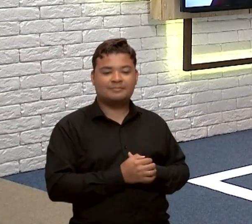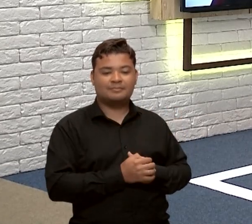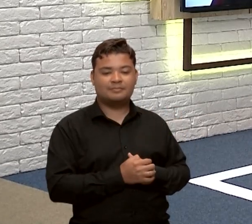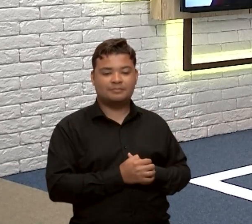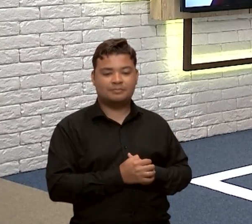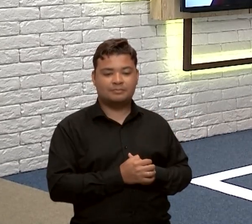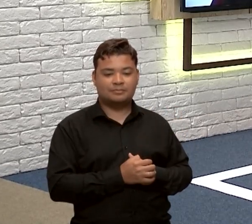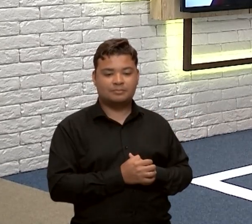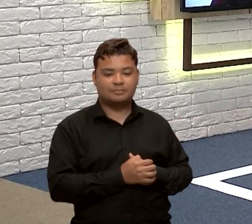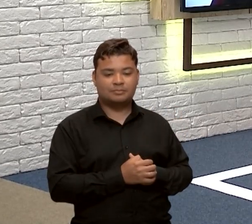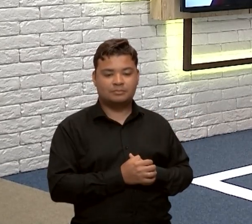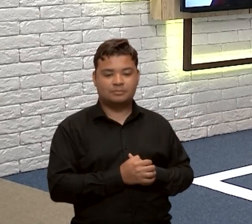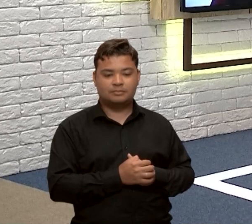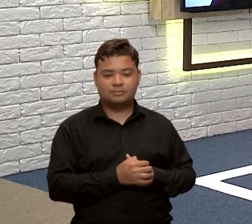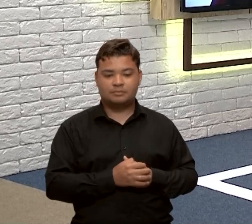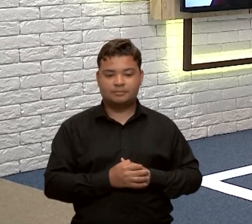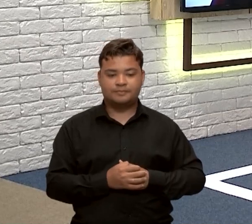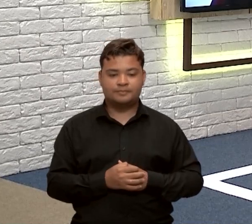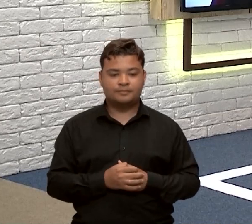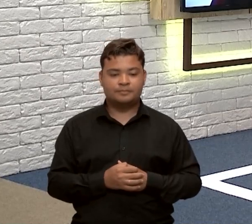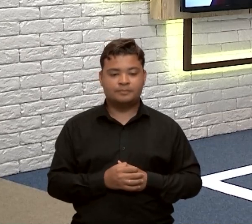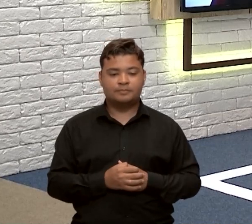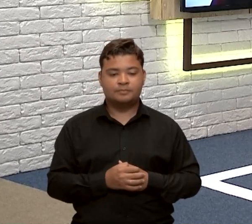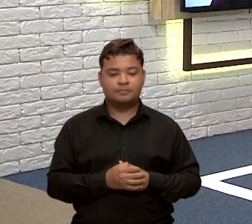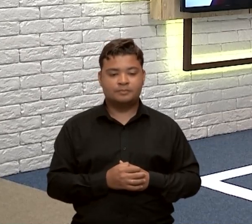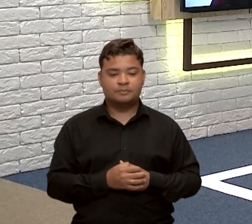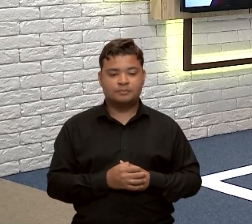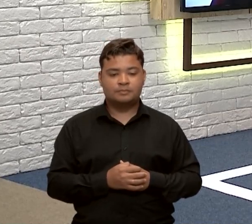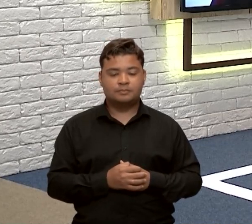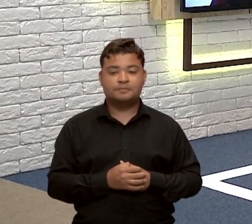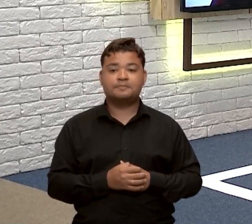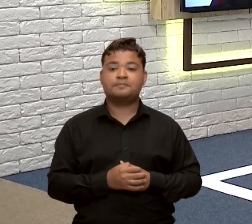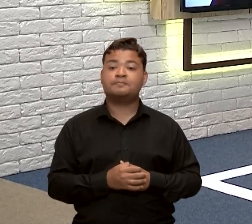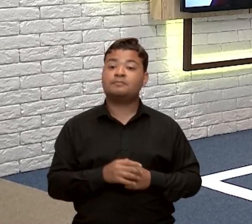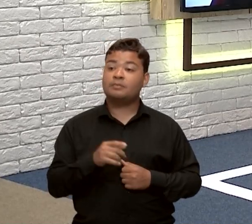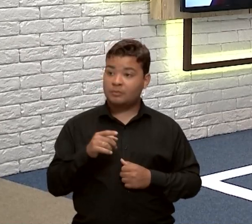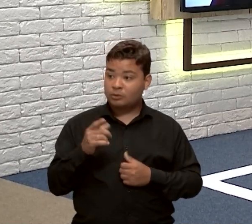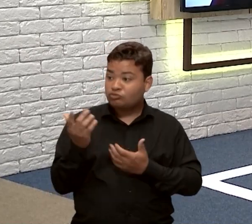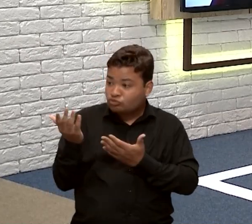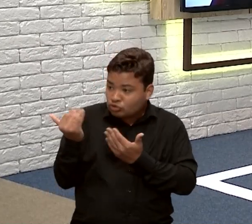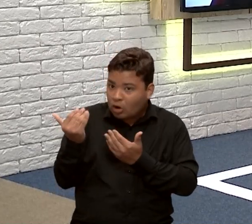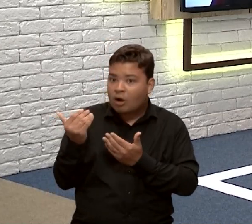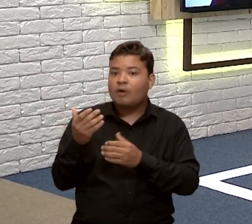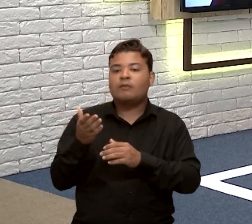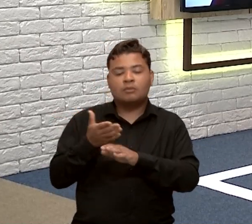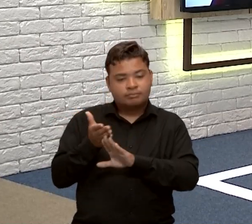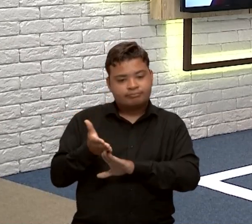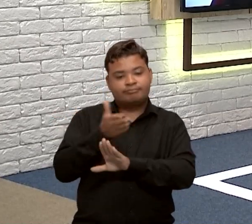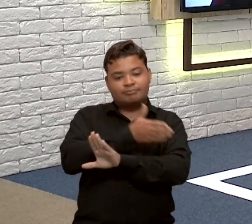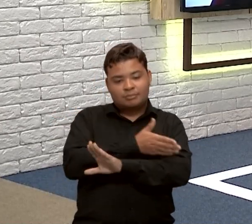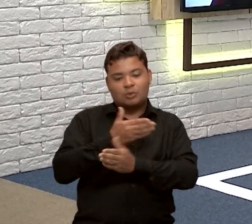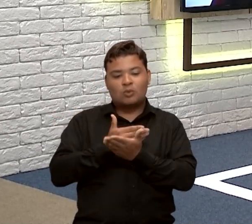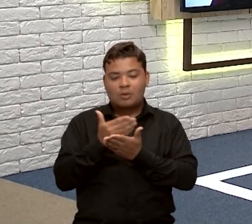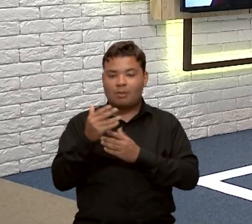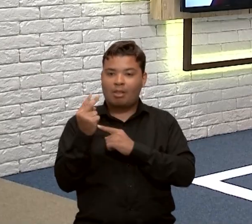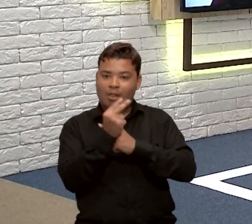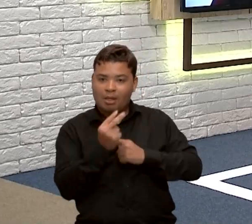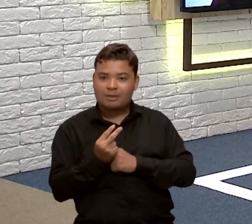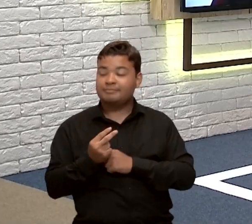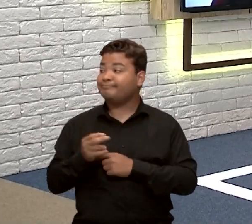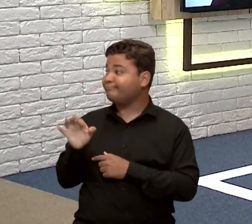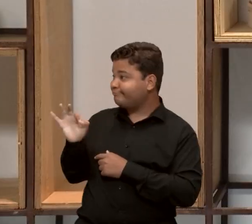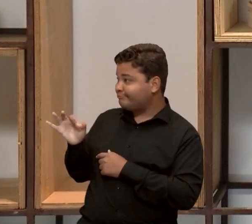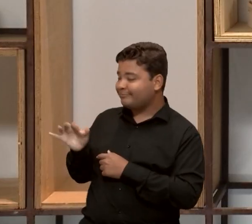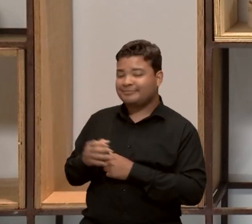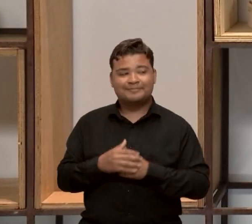prevenir. Você Você também. falou é verdade. É jovem que a gente começa a prevenir. Tá certo. Obrigada, Justamente. Mayra. Obrigada,